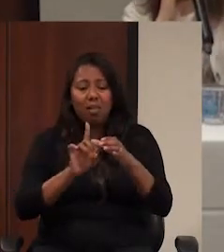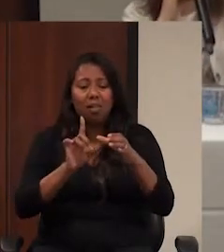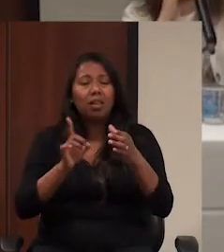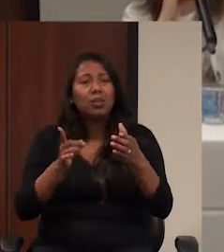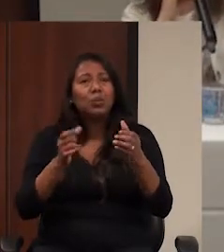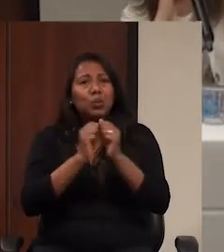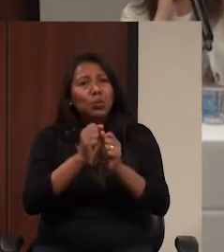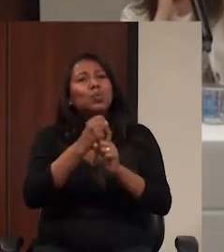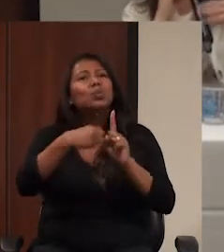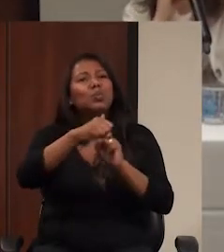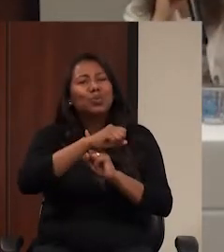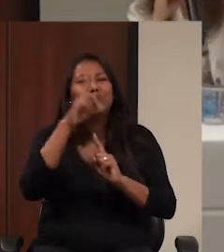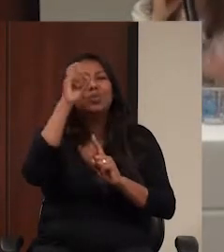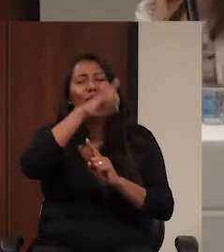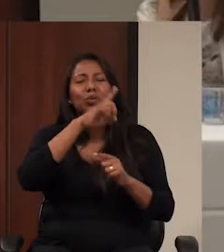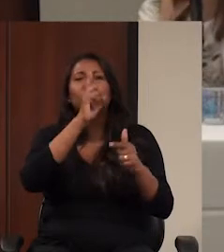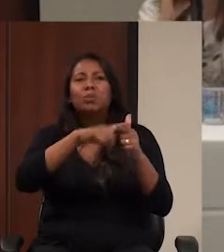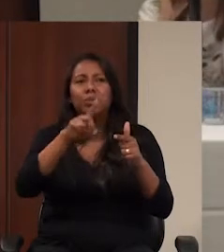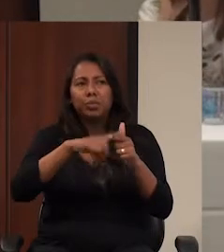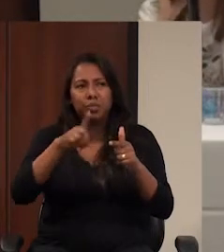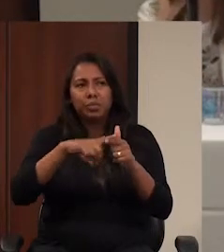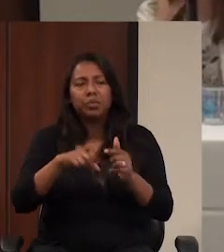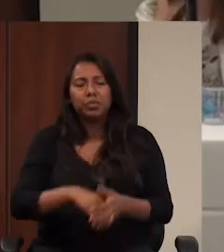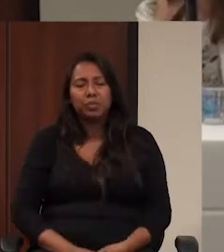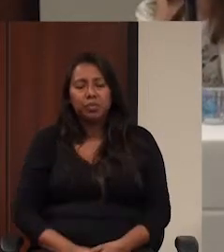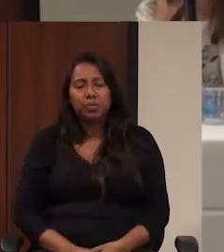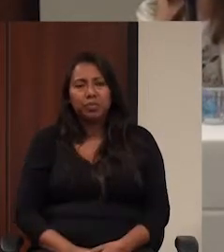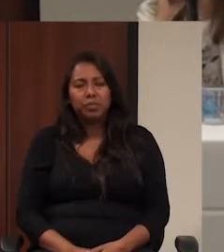Da relação, da dificuldade que ela tem dentro do contexto em que ela está inserida.